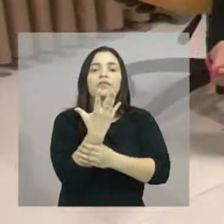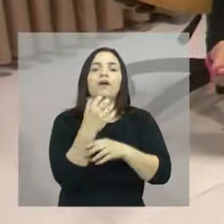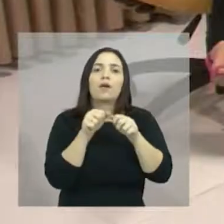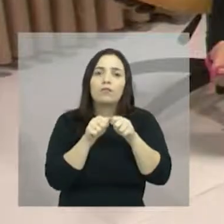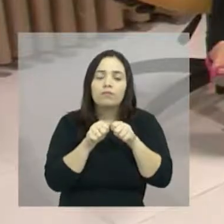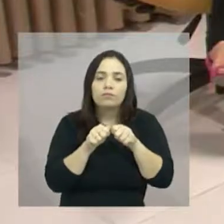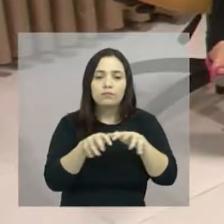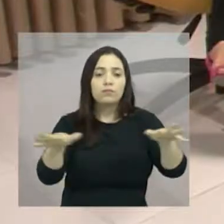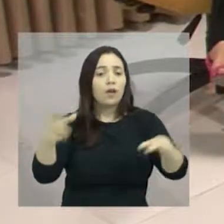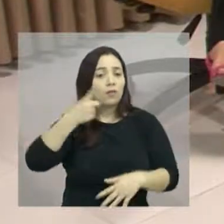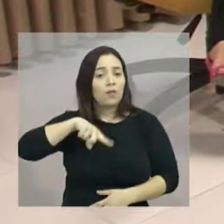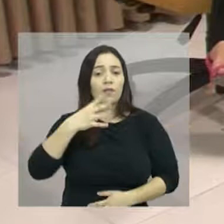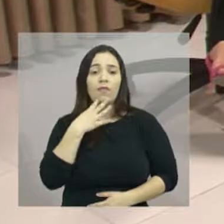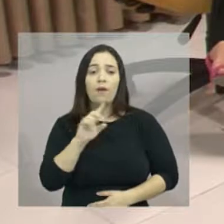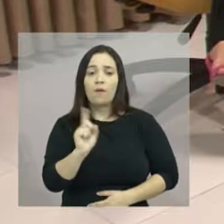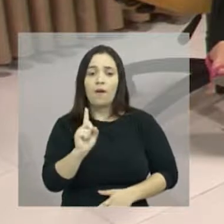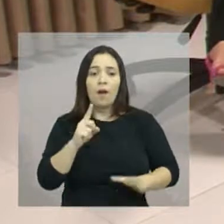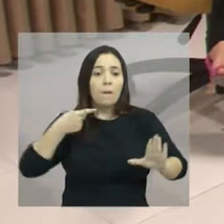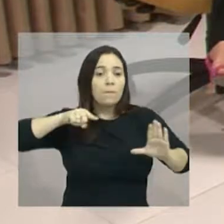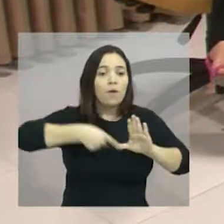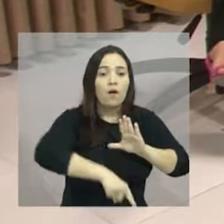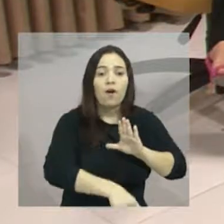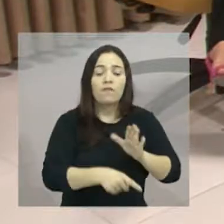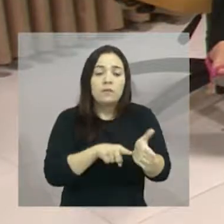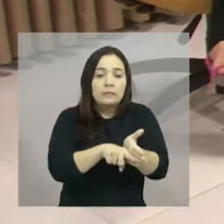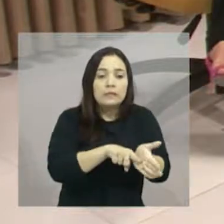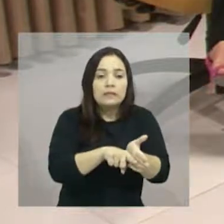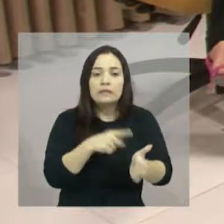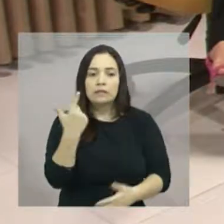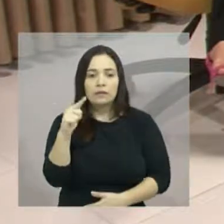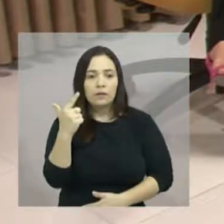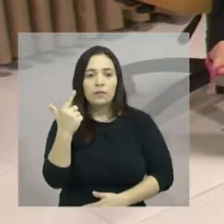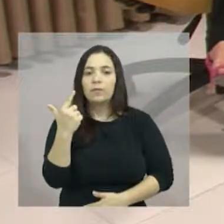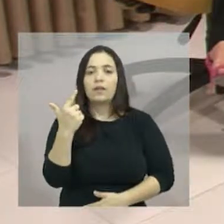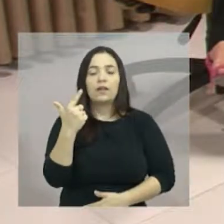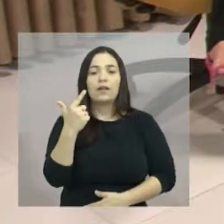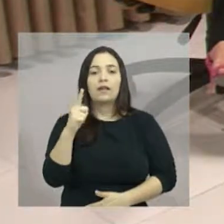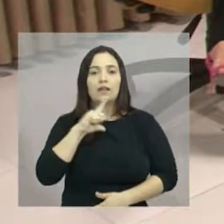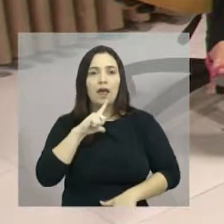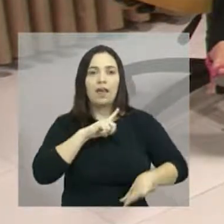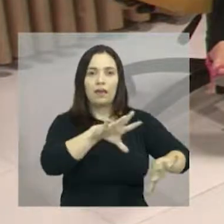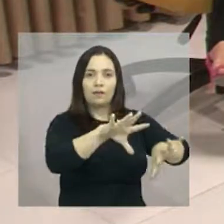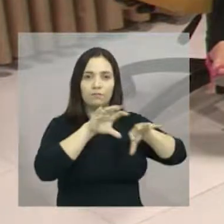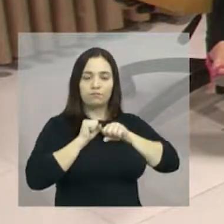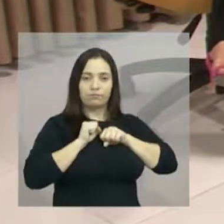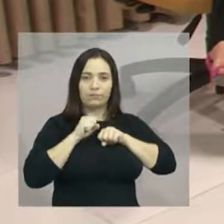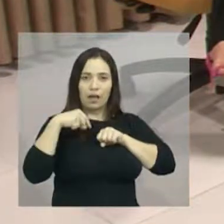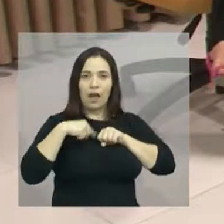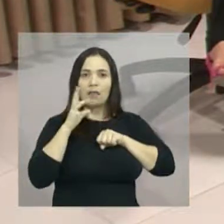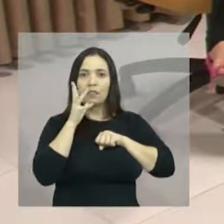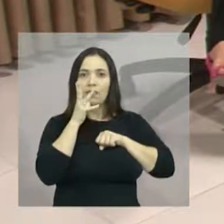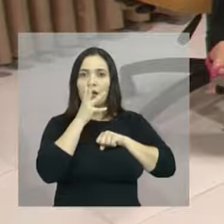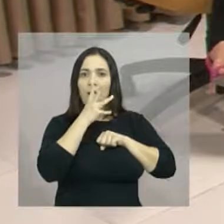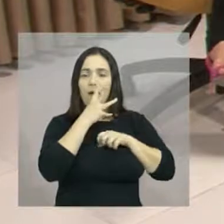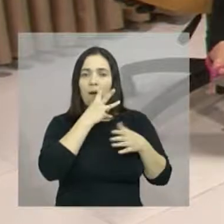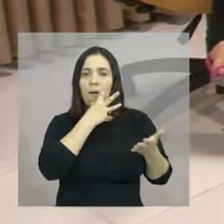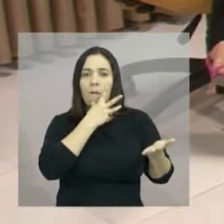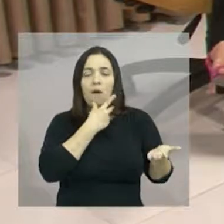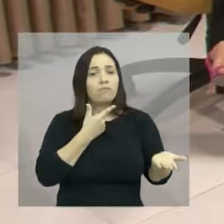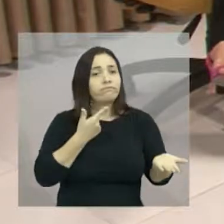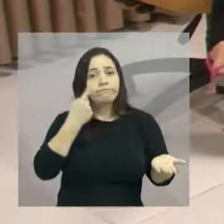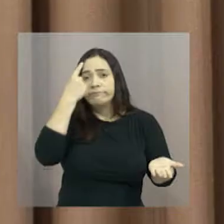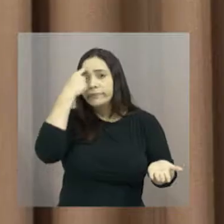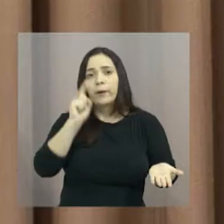gente sequer sabe quanto tempo os sinais ou os sintomas ainda vão demorar ou demoram para que alguém